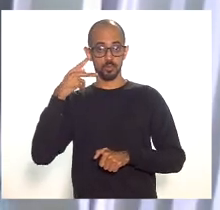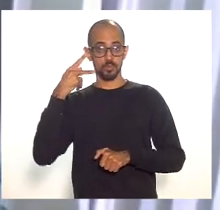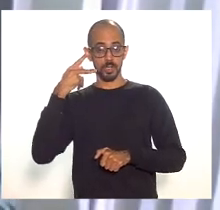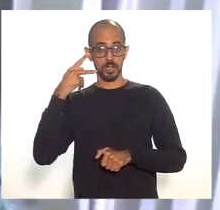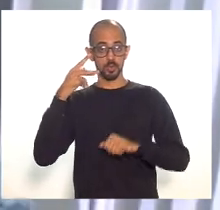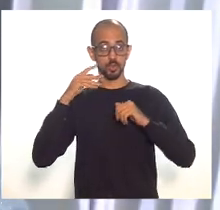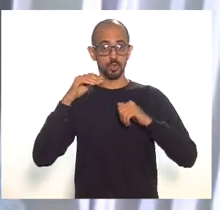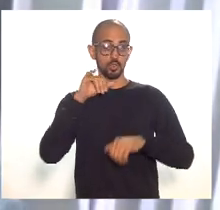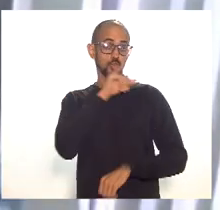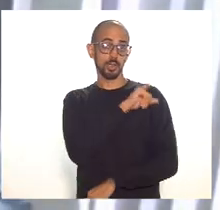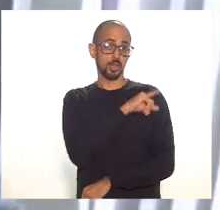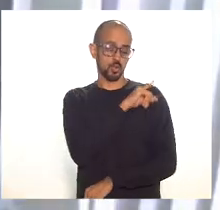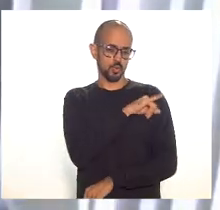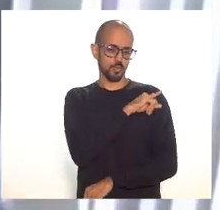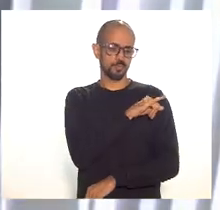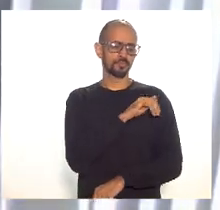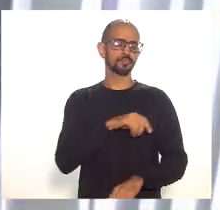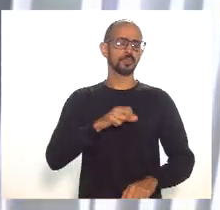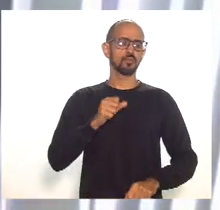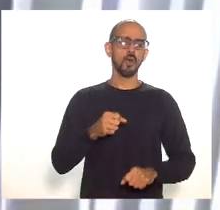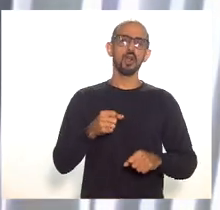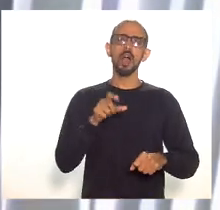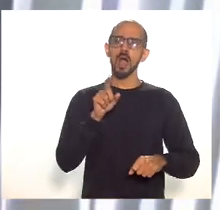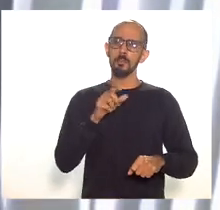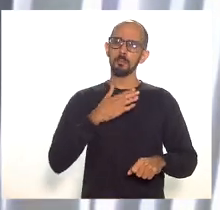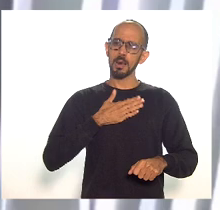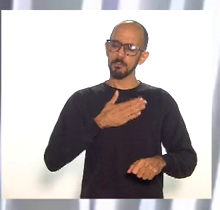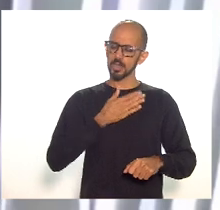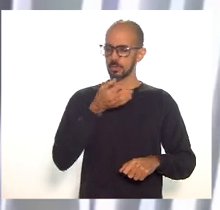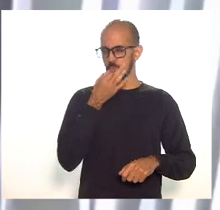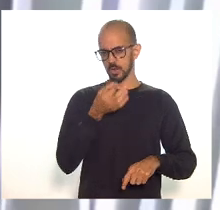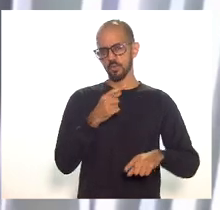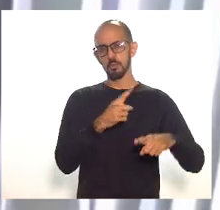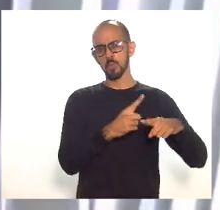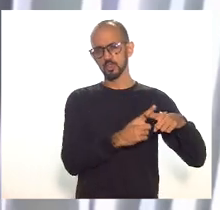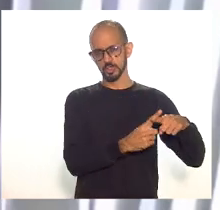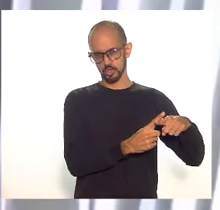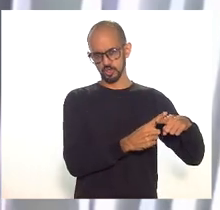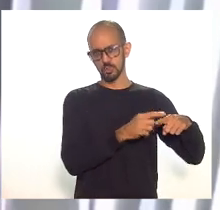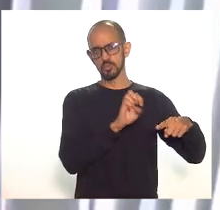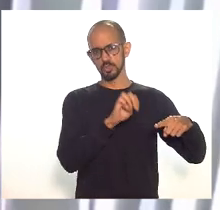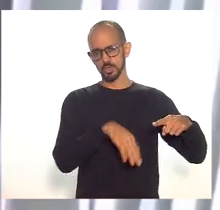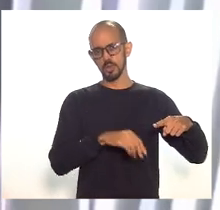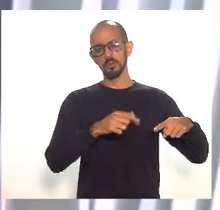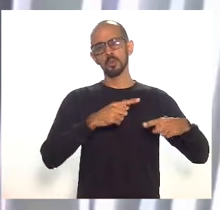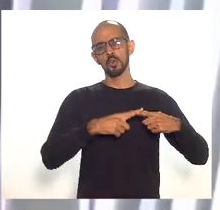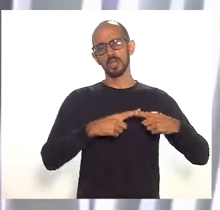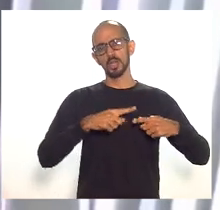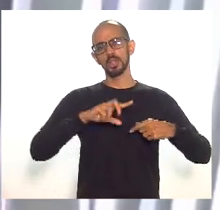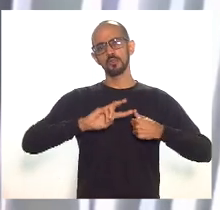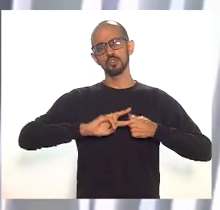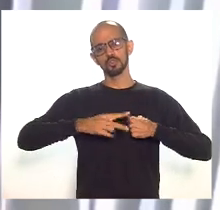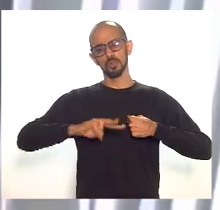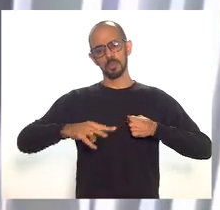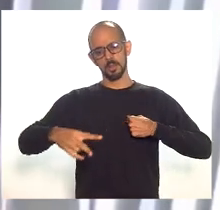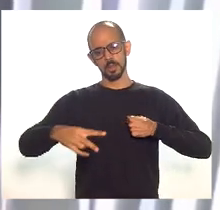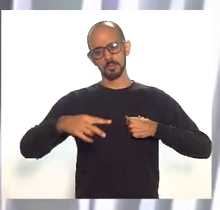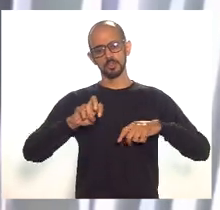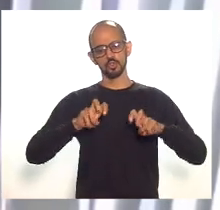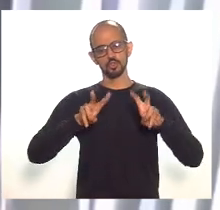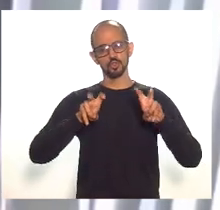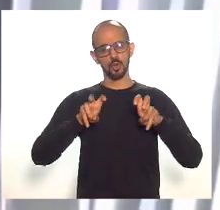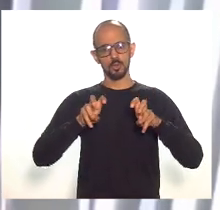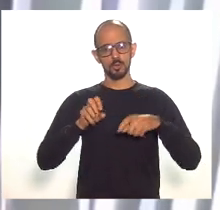porque ela já tem provocado, digamos, ajudado a provocar desdobramentos, como a situação relacionada à contratação